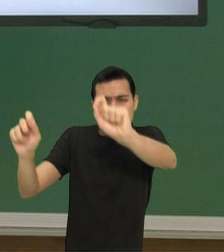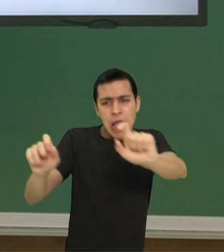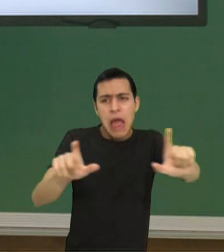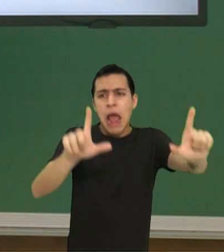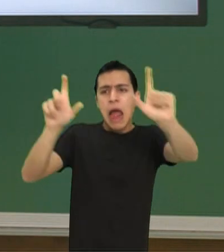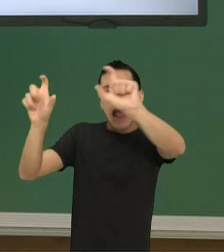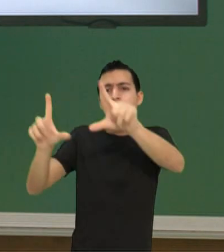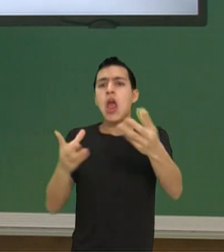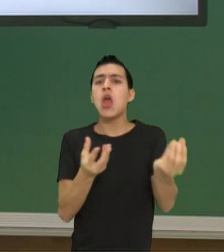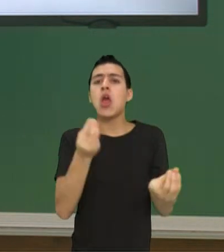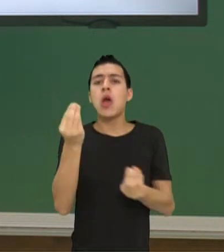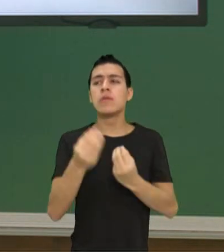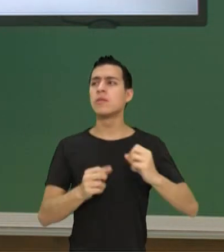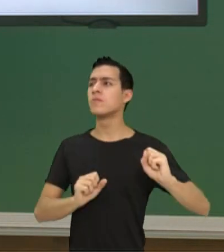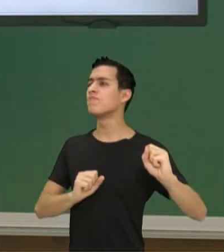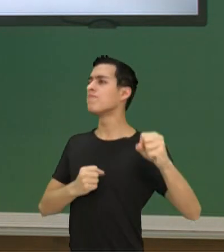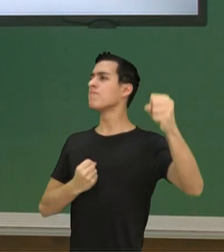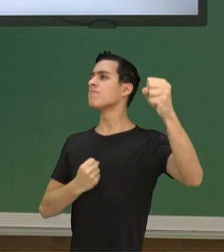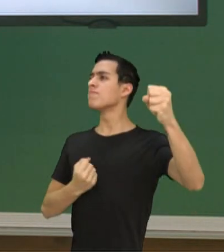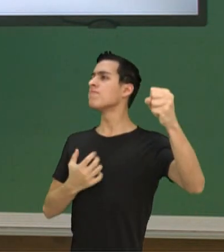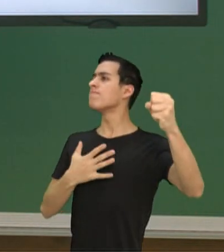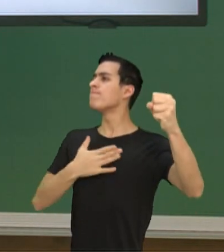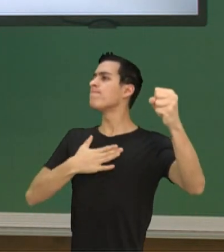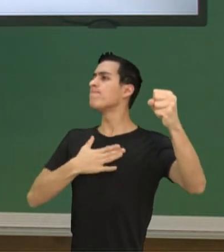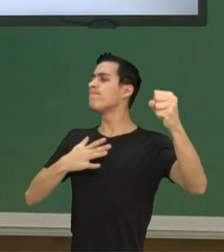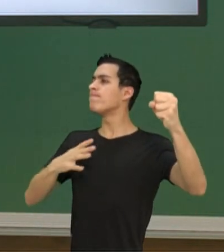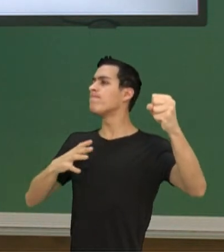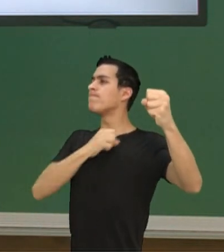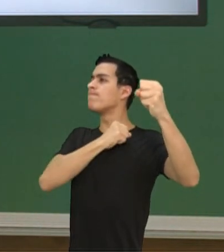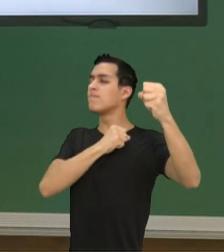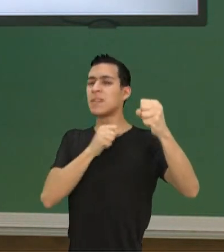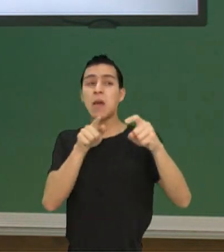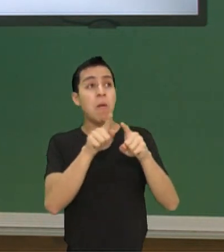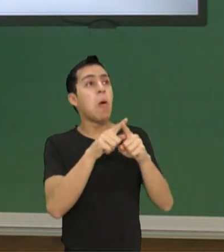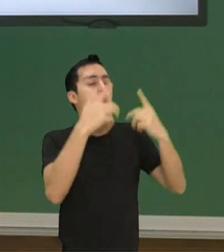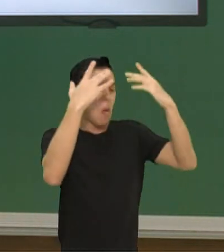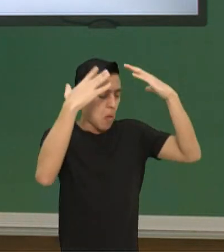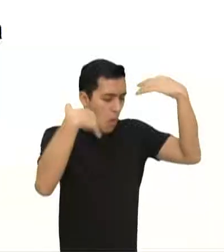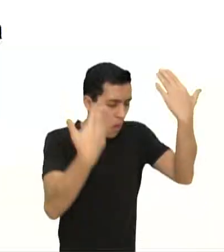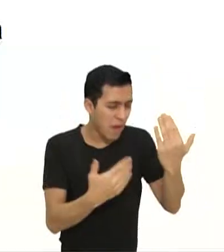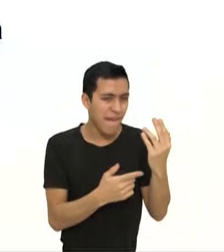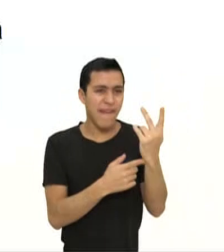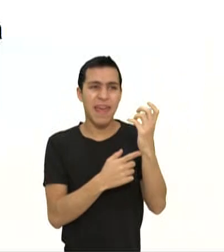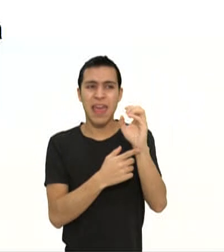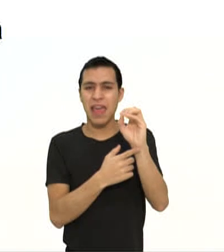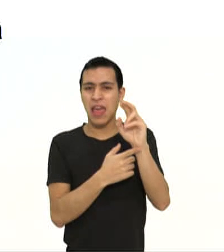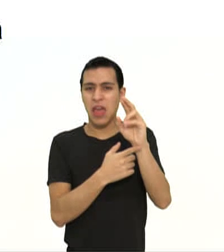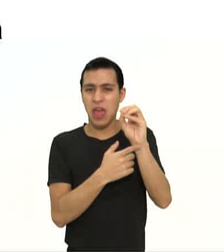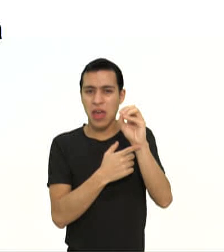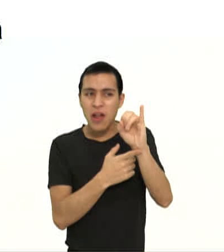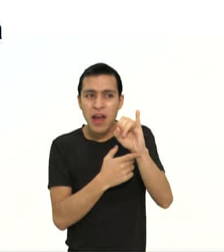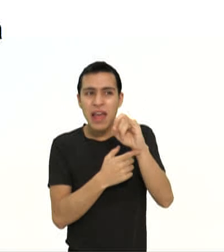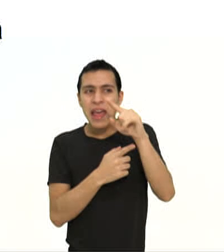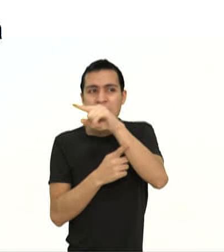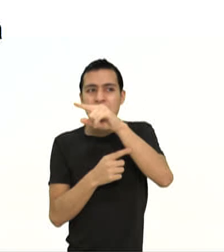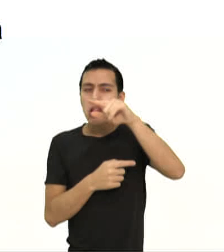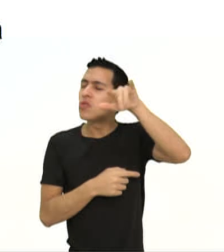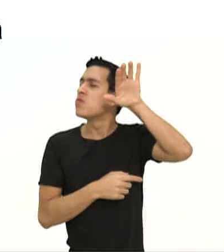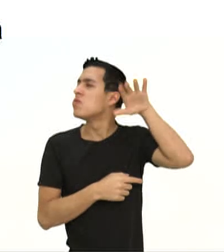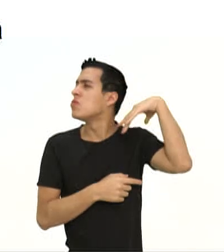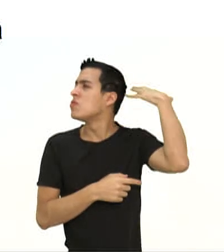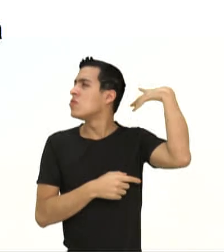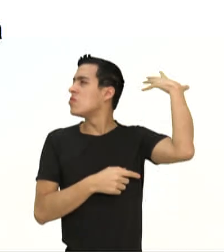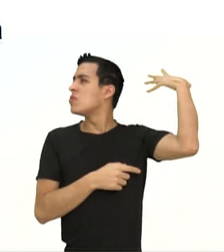ele é representado como um herói da pátria. Então tá aí, né, o cara ali, cabelos ao ventos, apesar dele ser careca, mas estava lá com